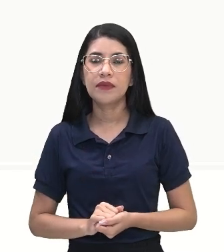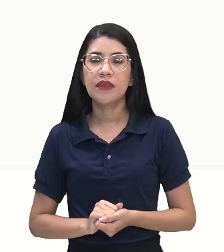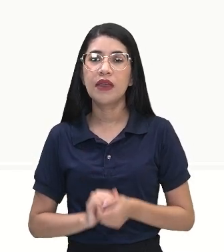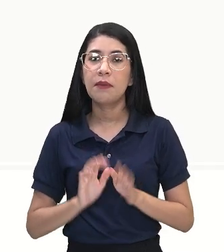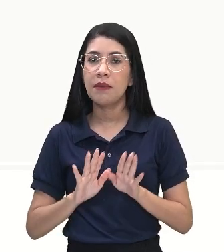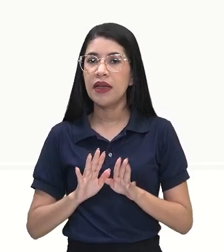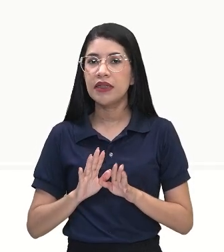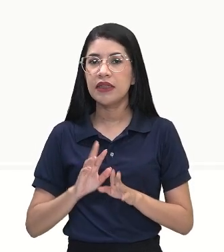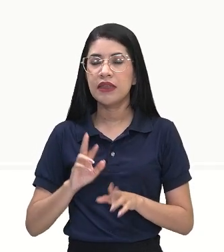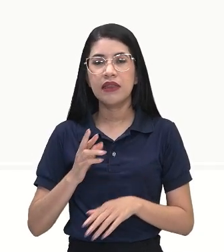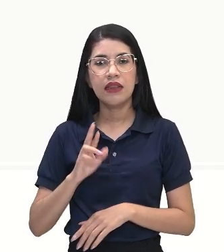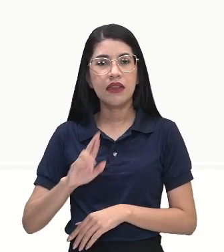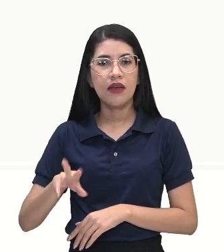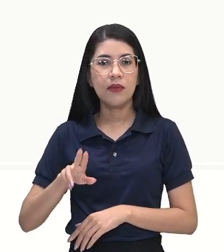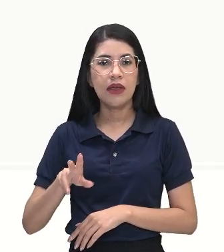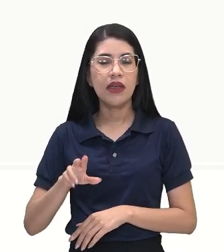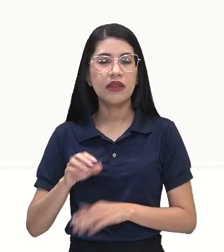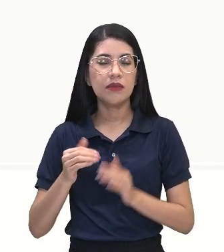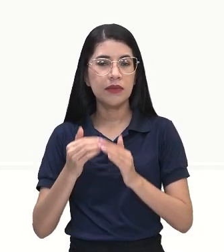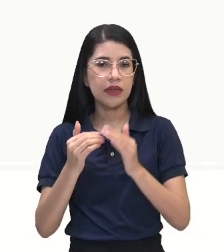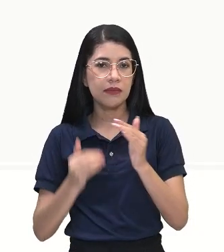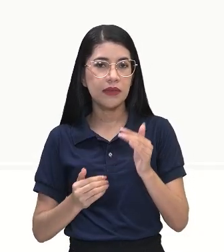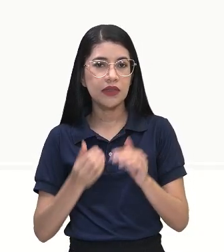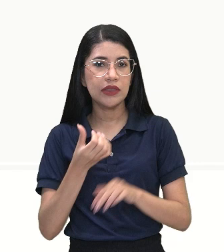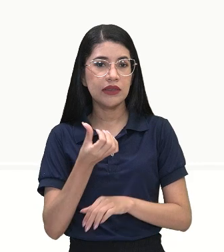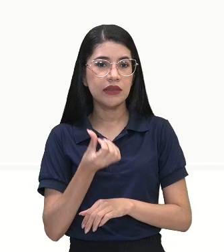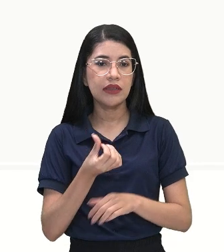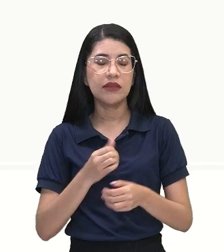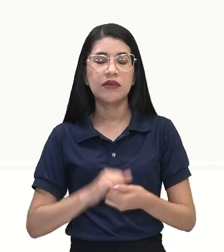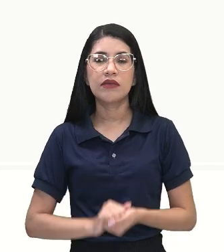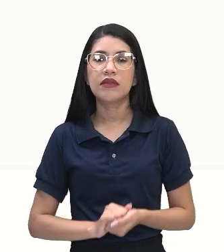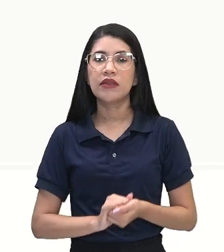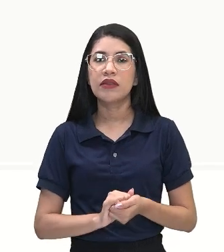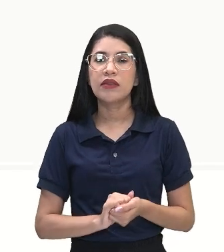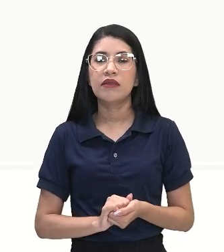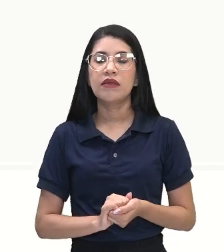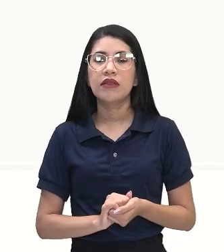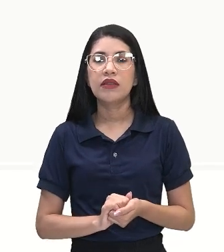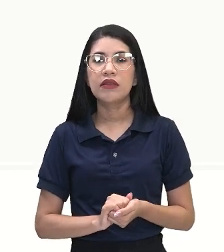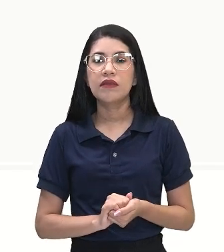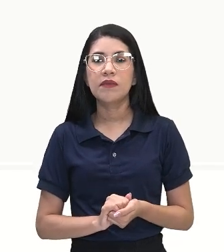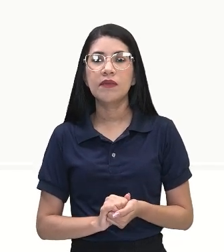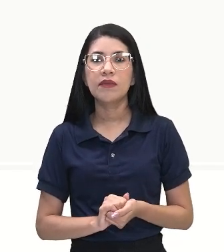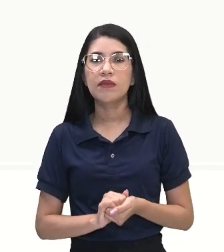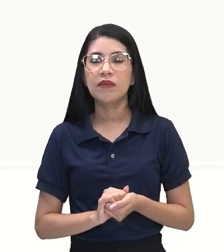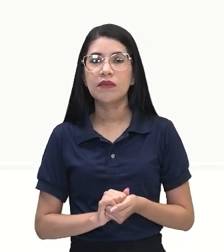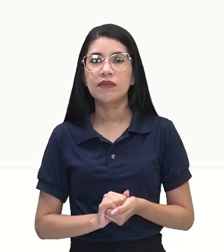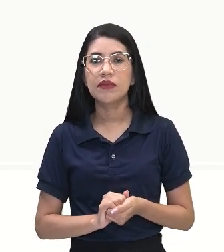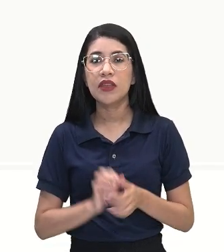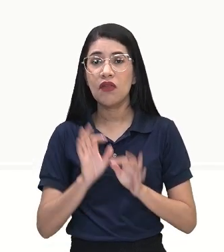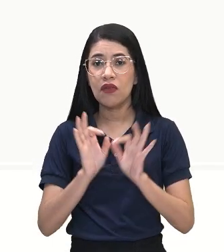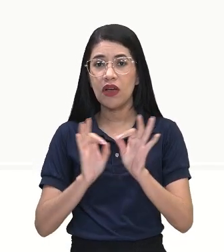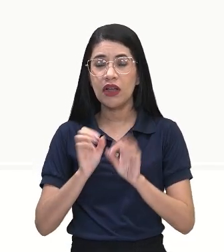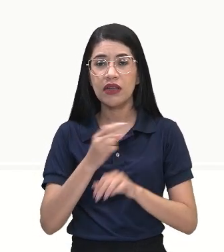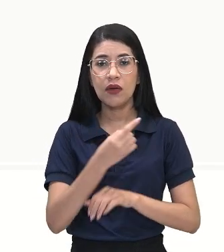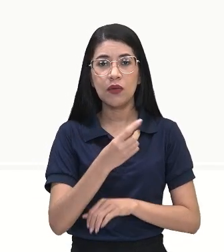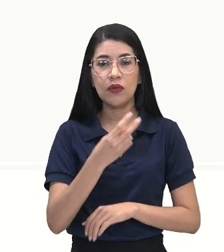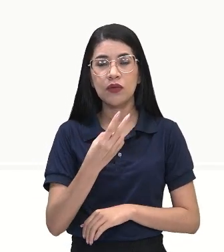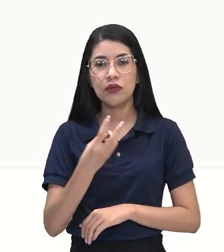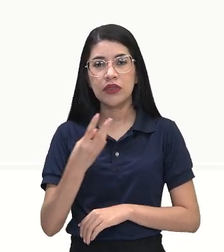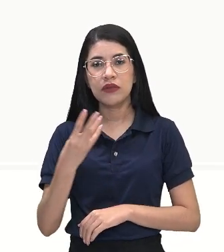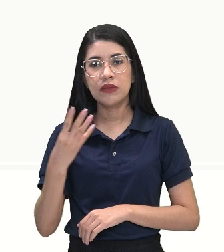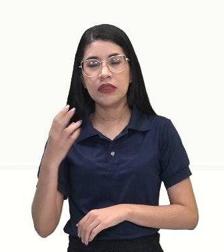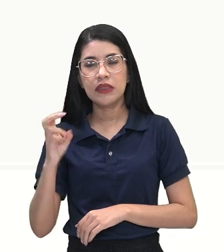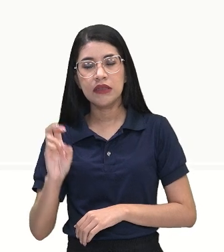ele quer números menores, então eu vou escrever somente até o 5, de 1 a 5,